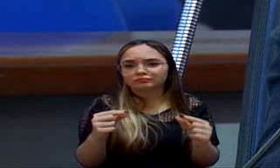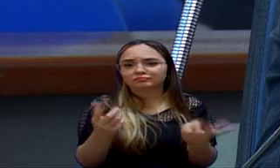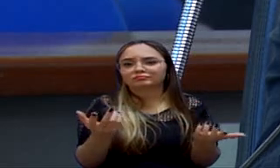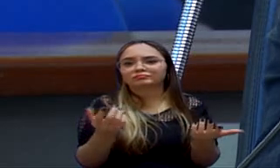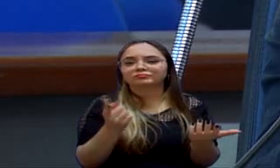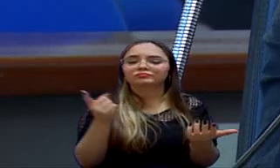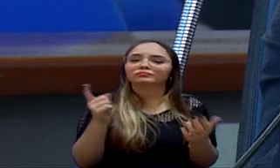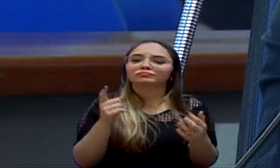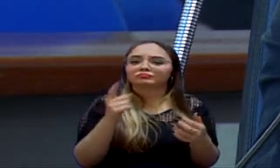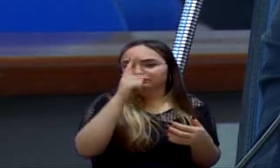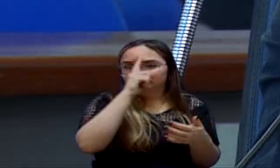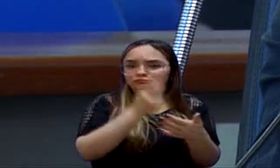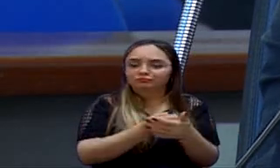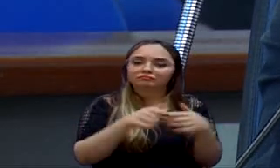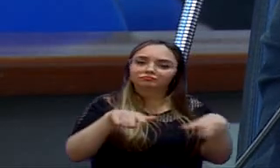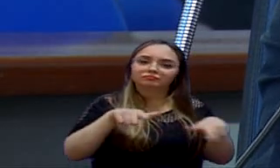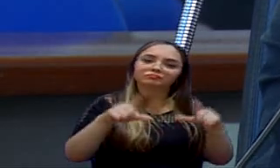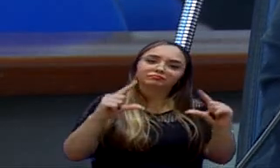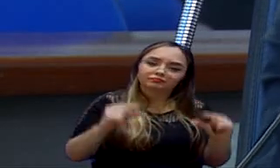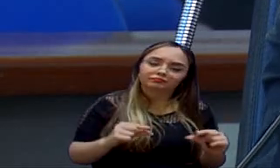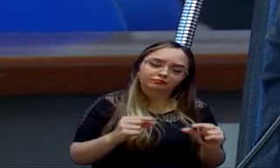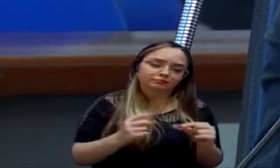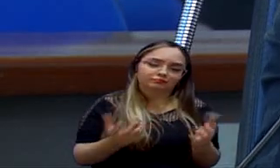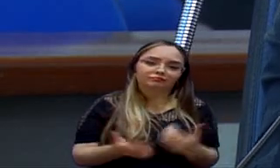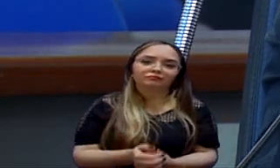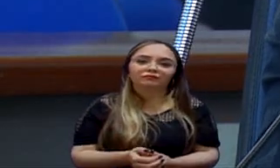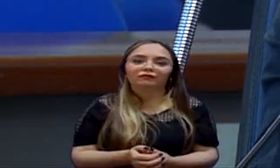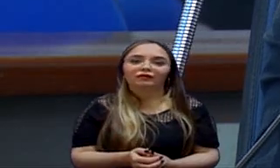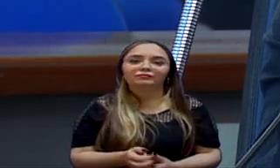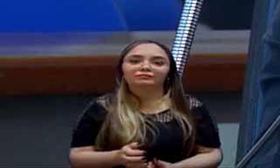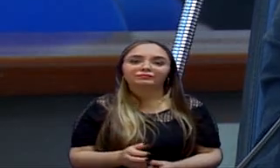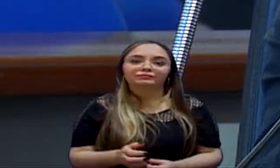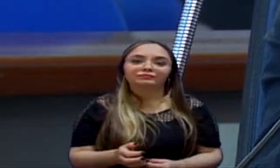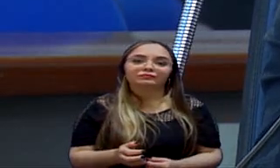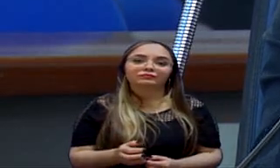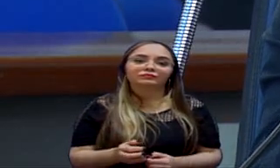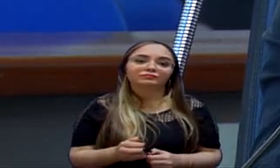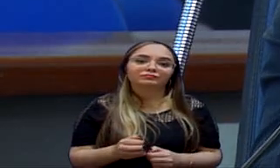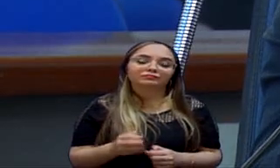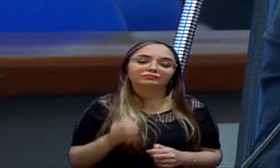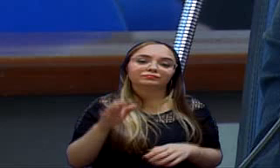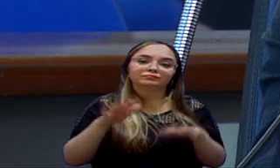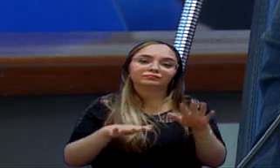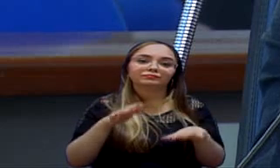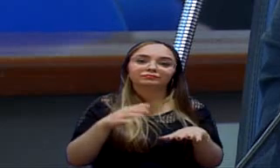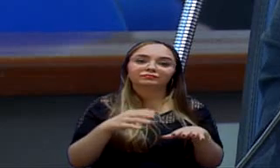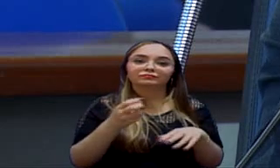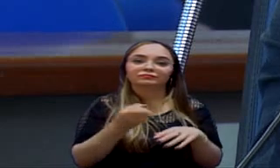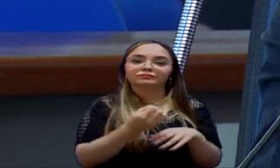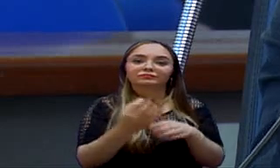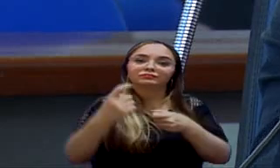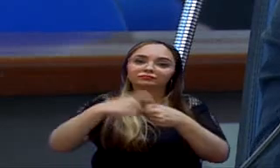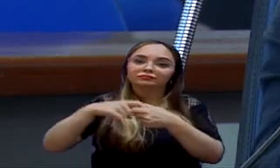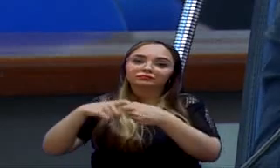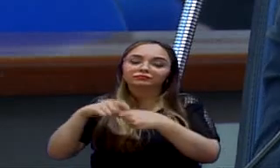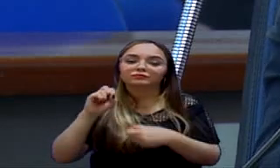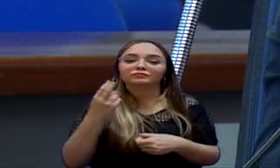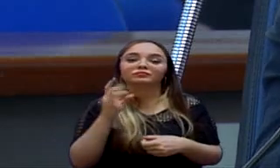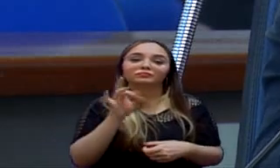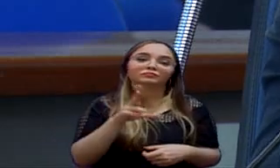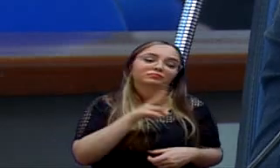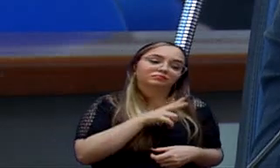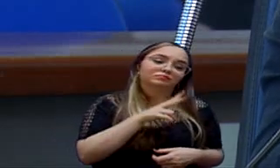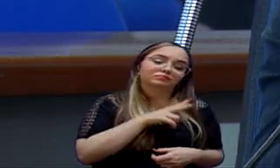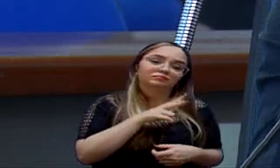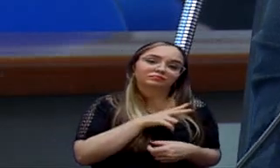da vida eles resolvem desacelerar invariavelmente eles optam por atender alguns convênios só ficar com particular